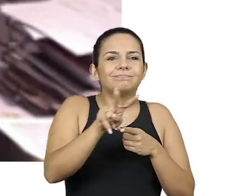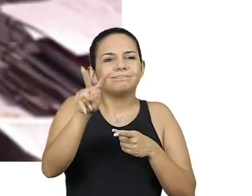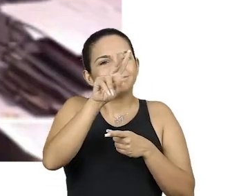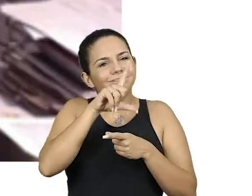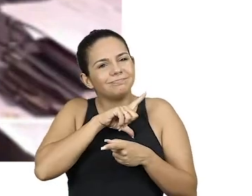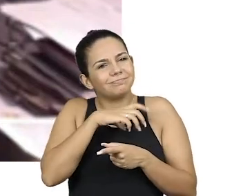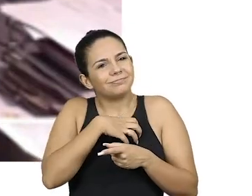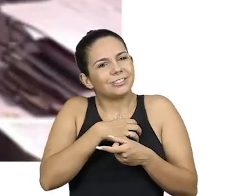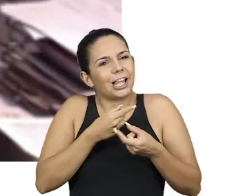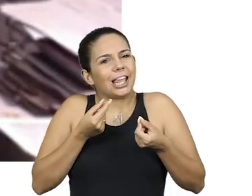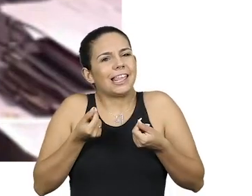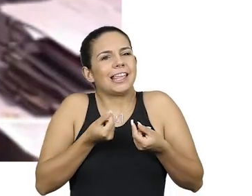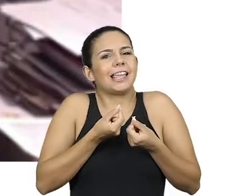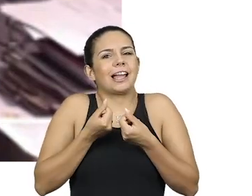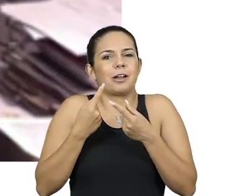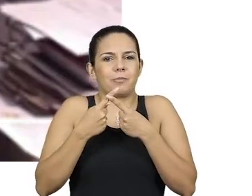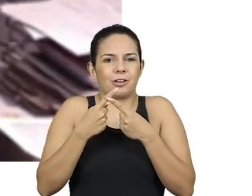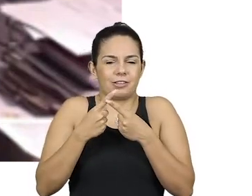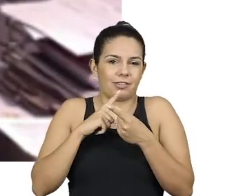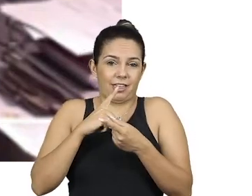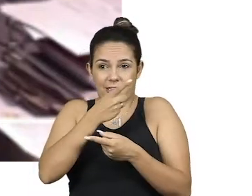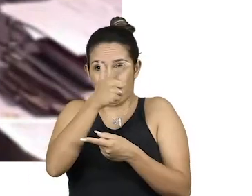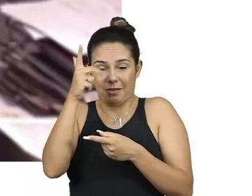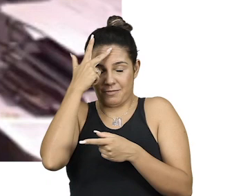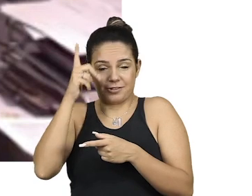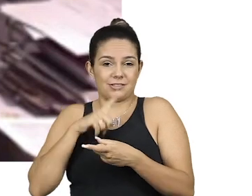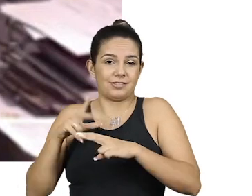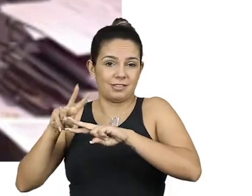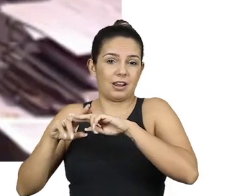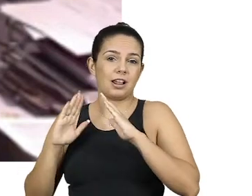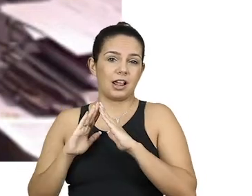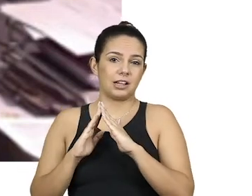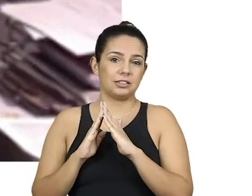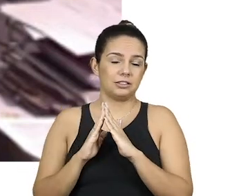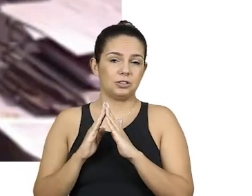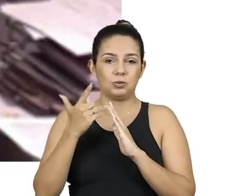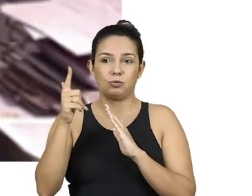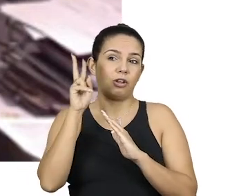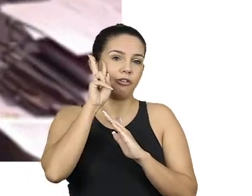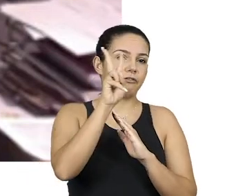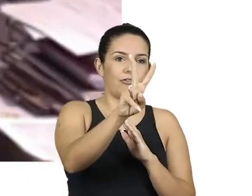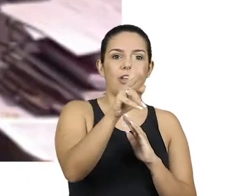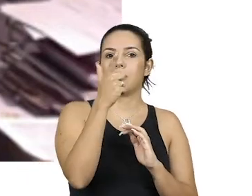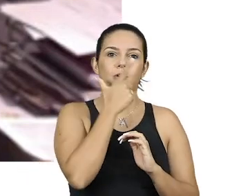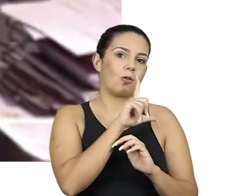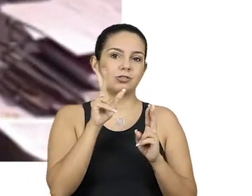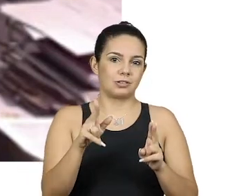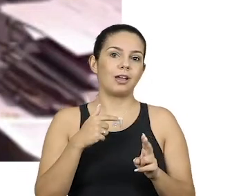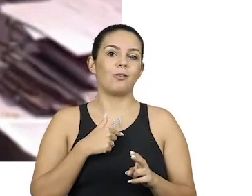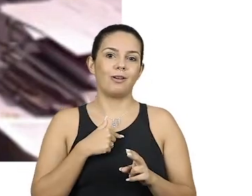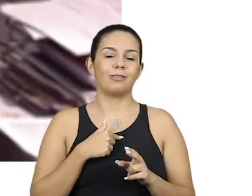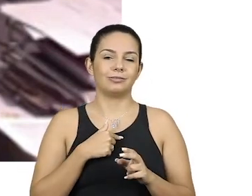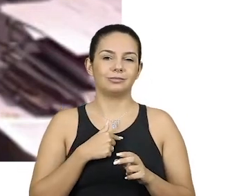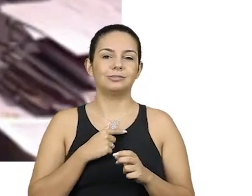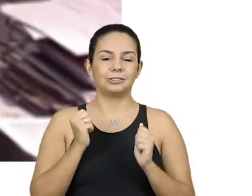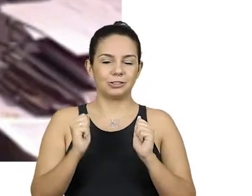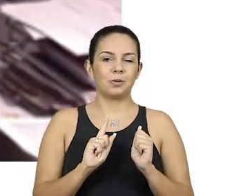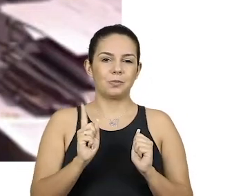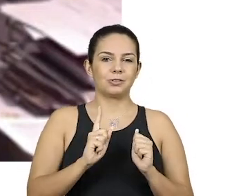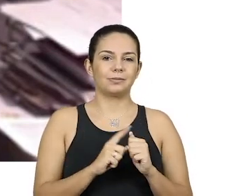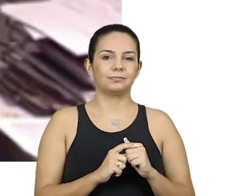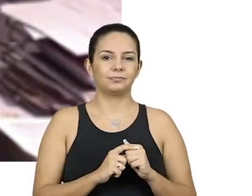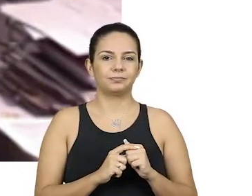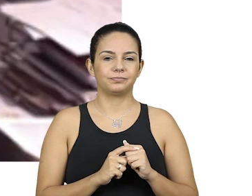muita gente está trancafiada em casa, sem essa visão, sem essa possibilidade